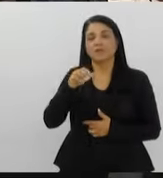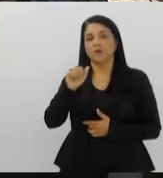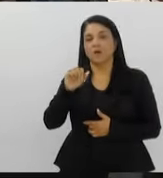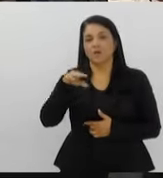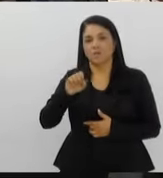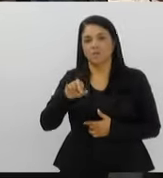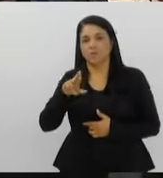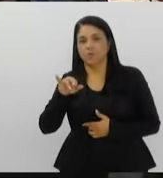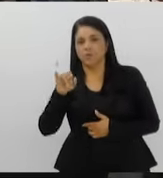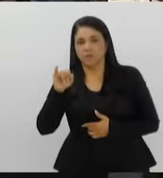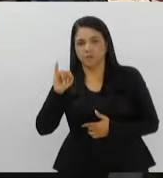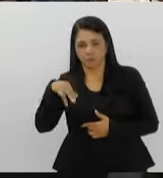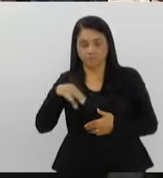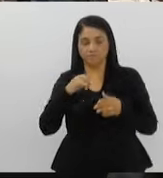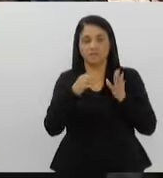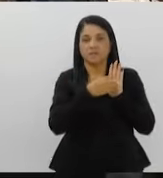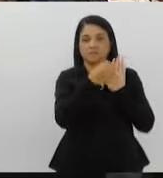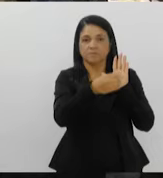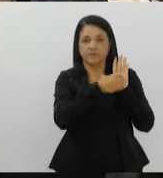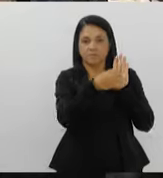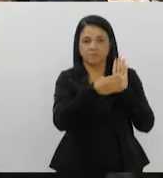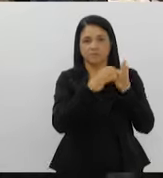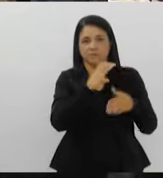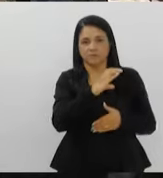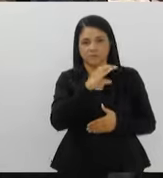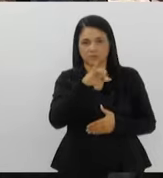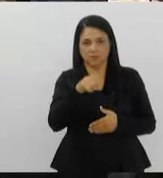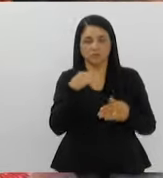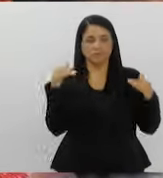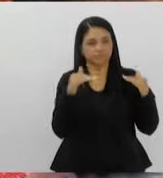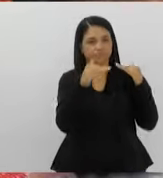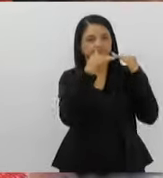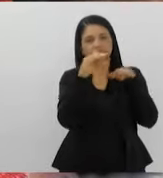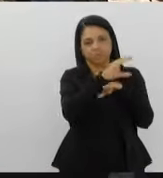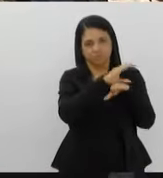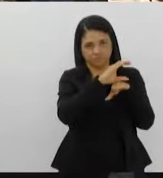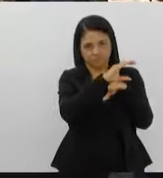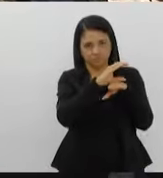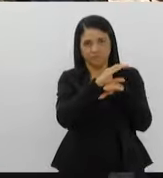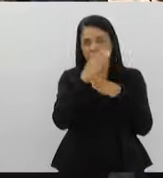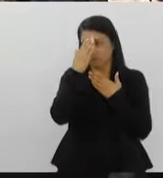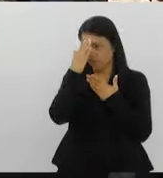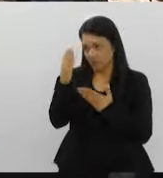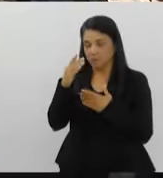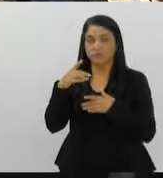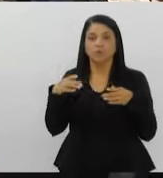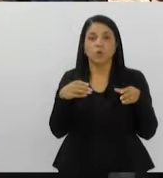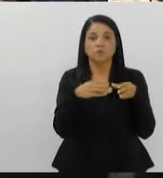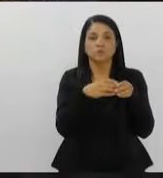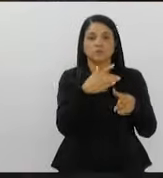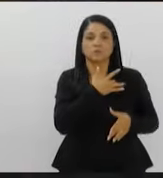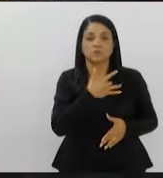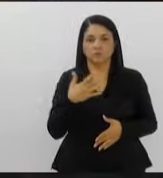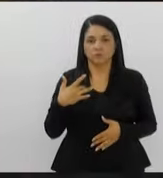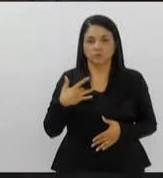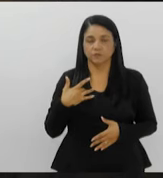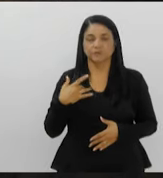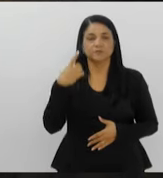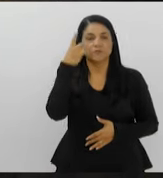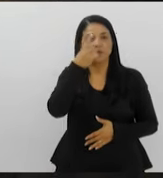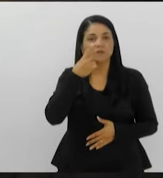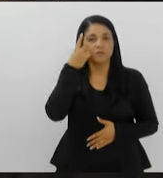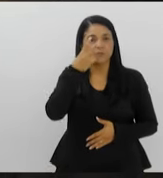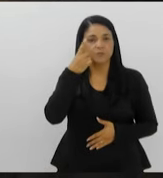emitiu parecer pela CCJ. Presidente, parecer pela constitucionalidade. Muito obrigado. Pela Comissão de Saúde,